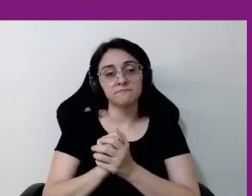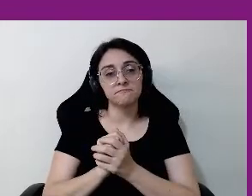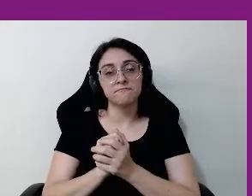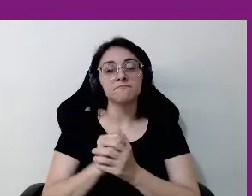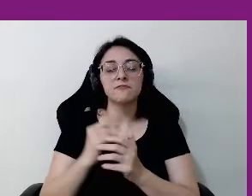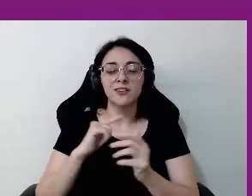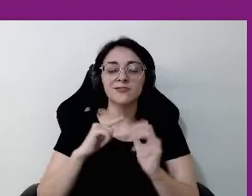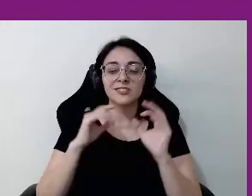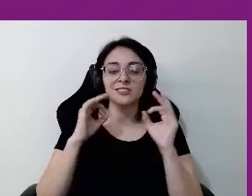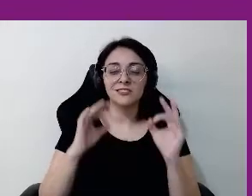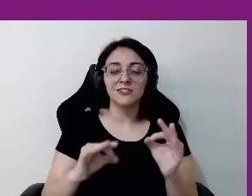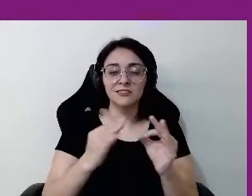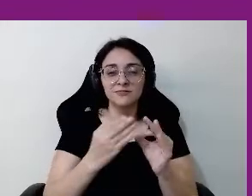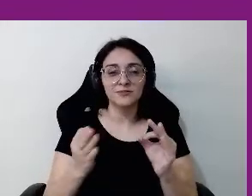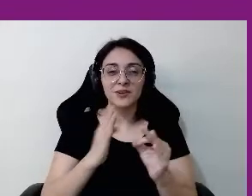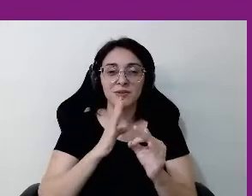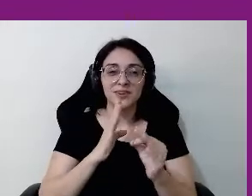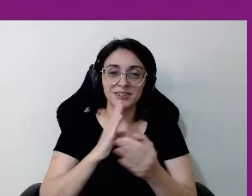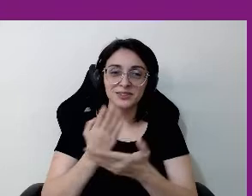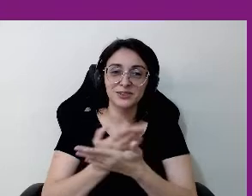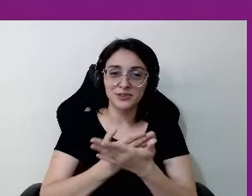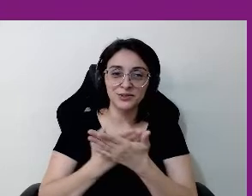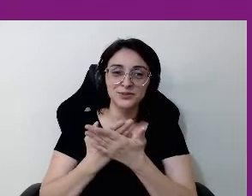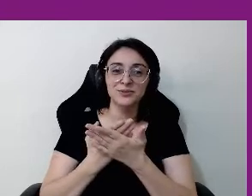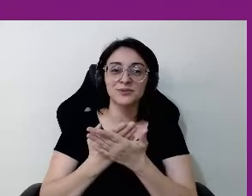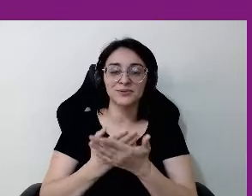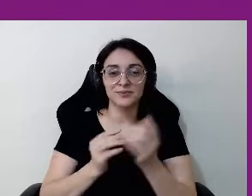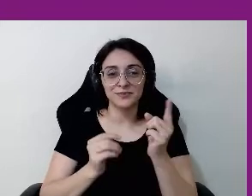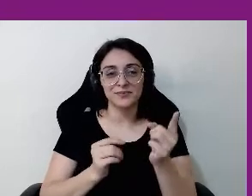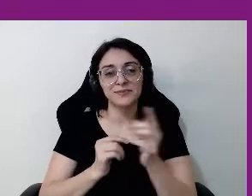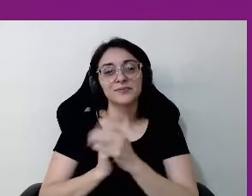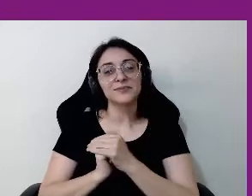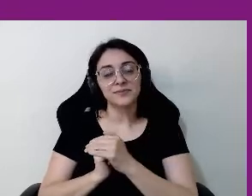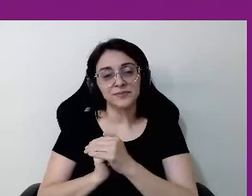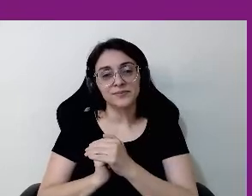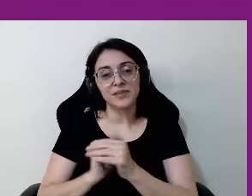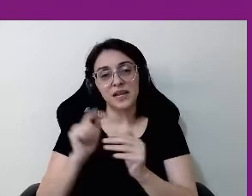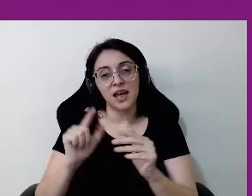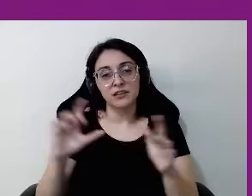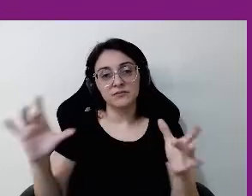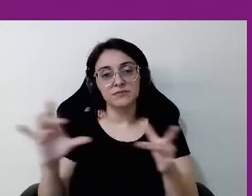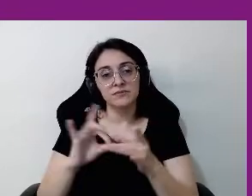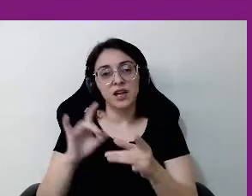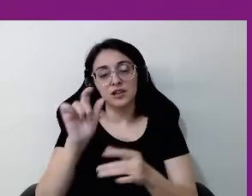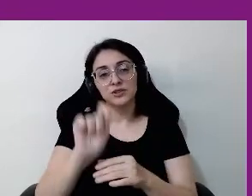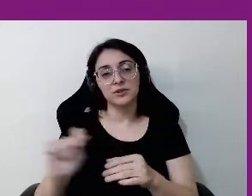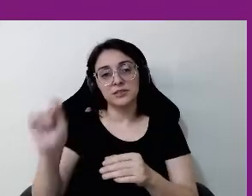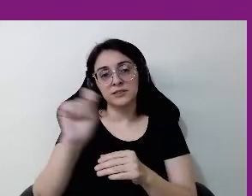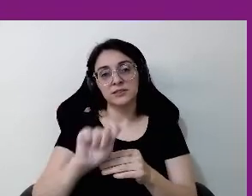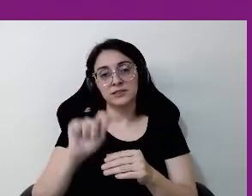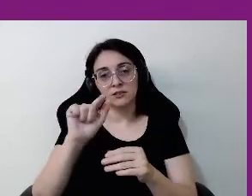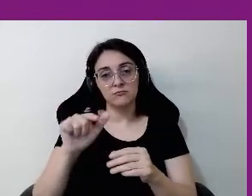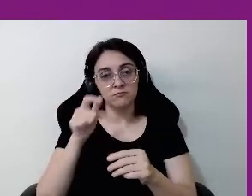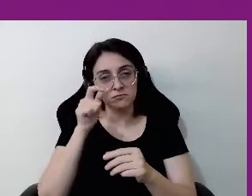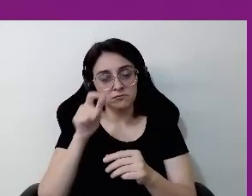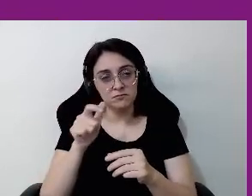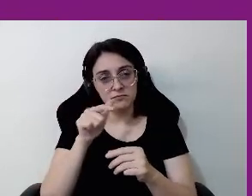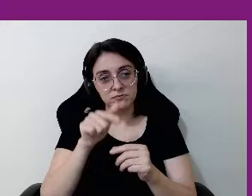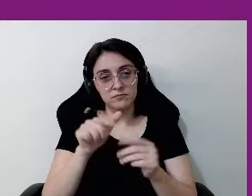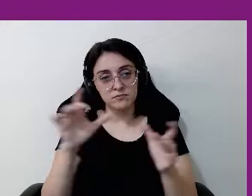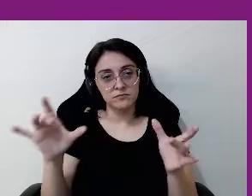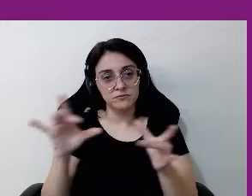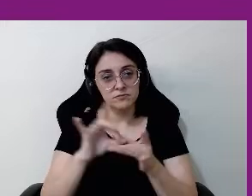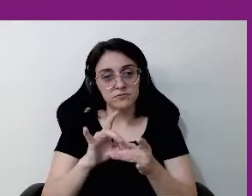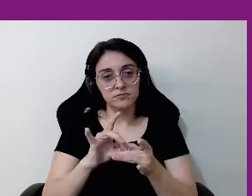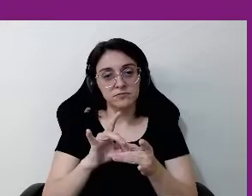Eu tenho certeza que conhecem este estudo. É a associação que foi observada entre